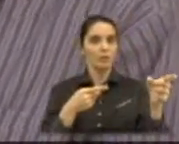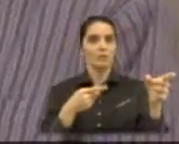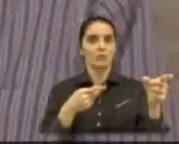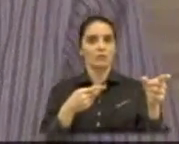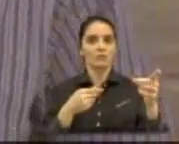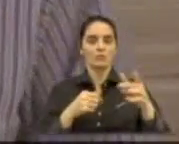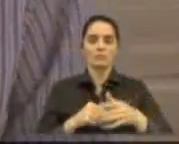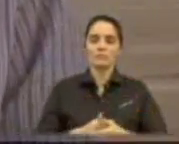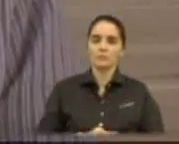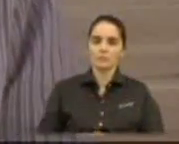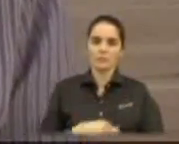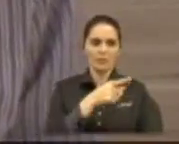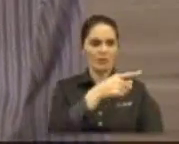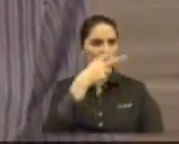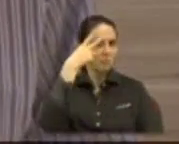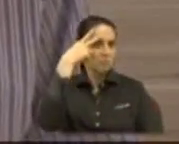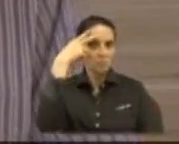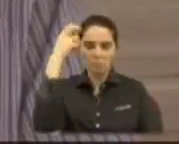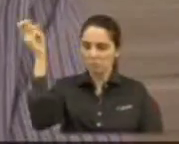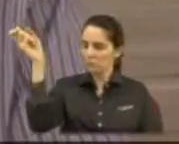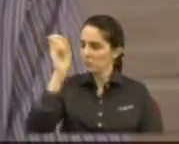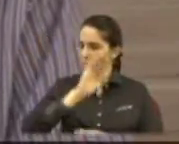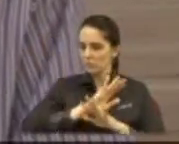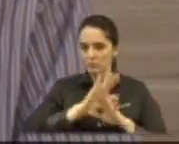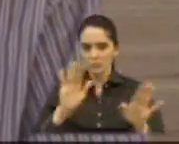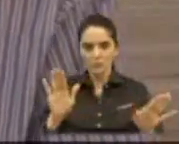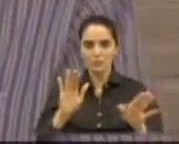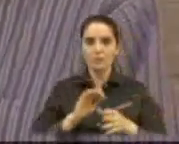toda a capacidade, inteligência,